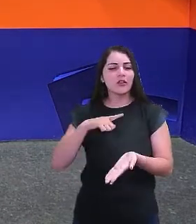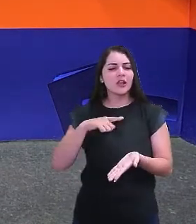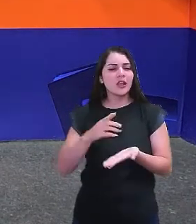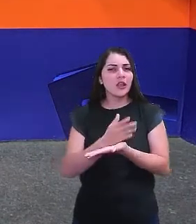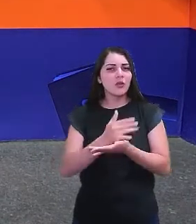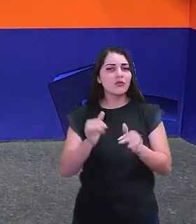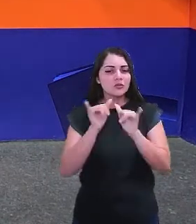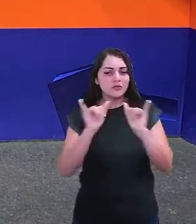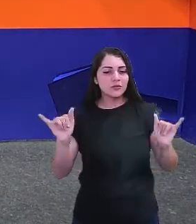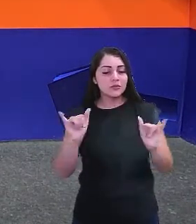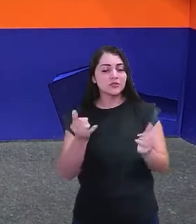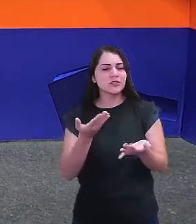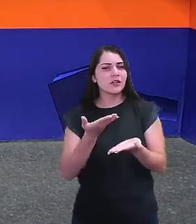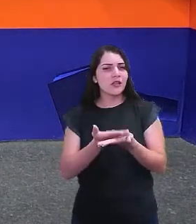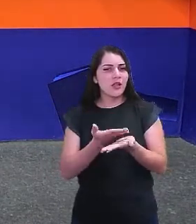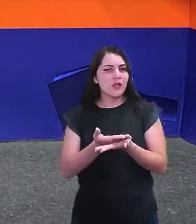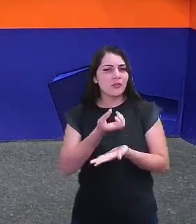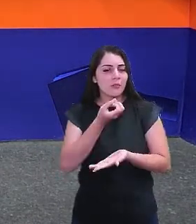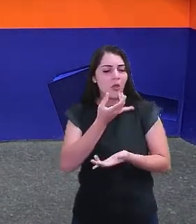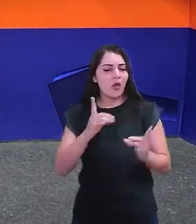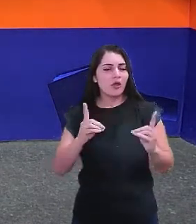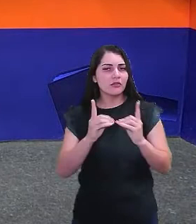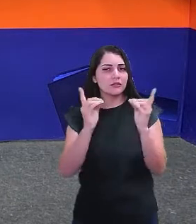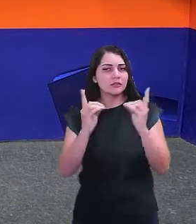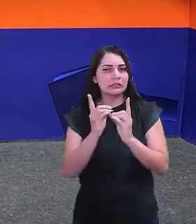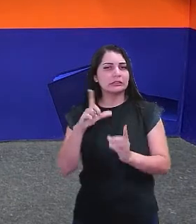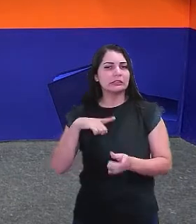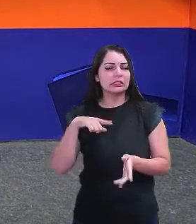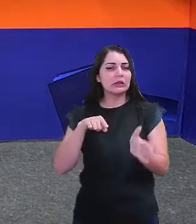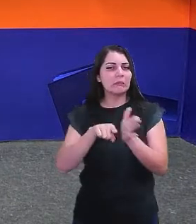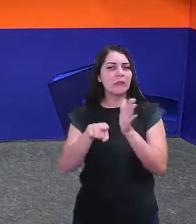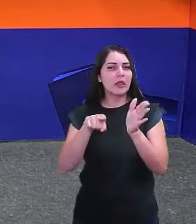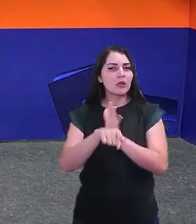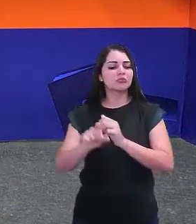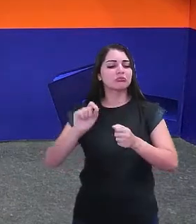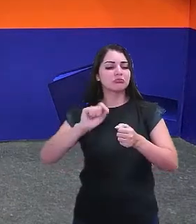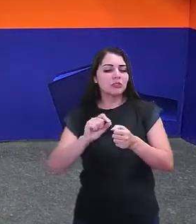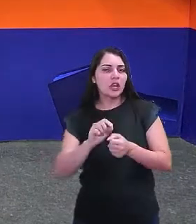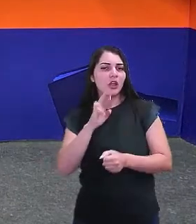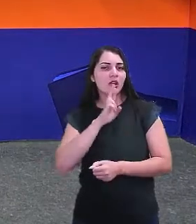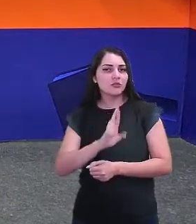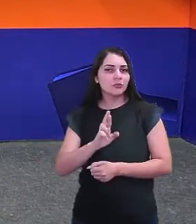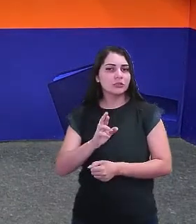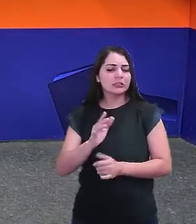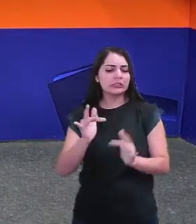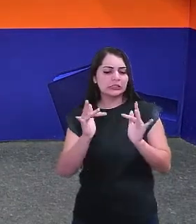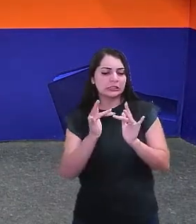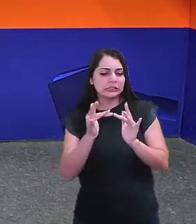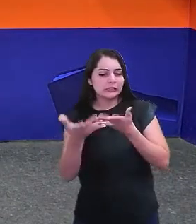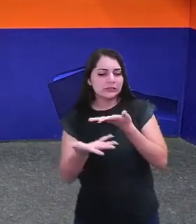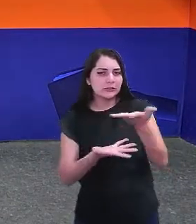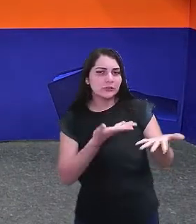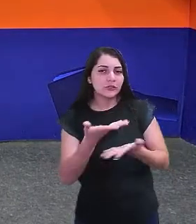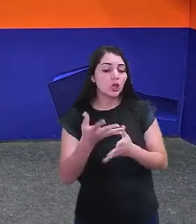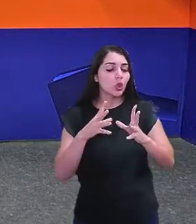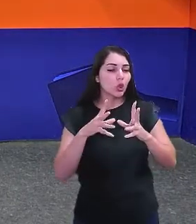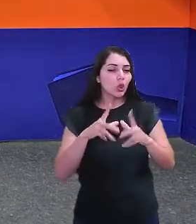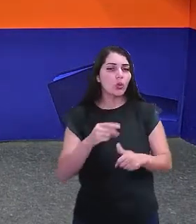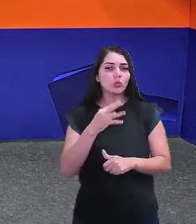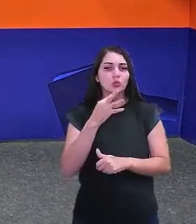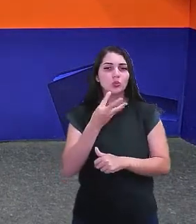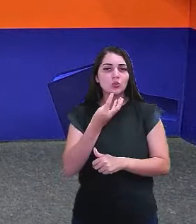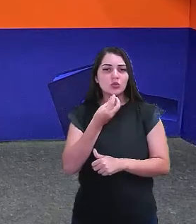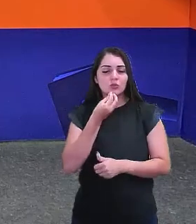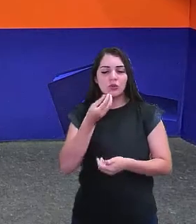bem dinâmica. Tem bastante perguntas para a gente fazer, para a gente responder e interagir com todo esse conhecimento que